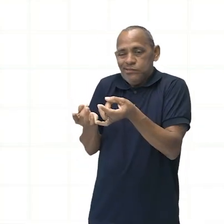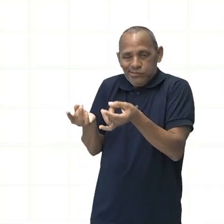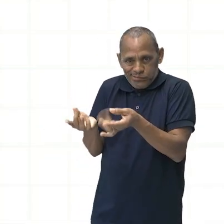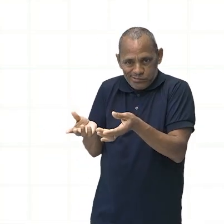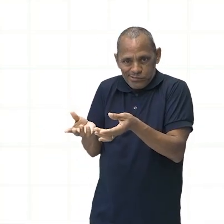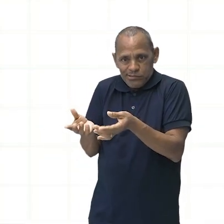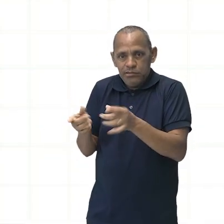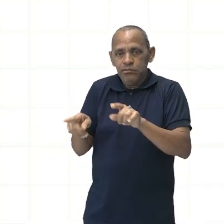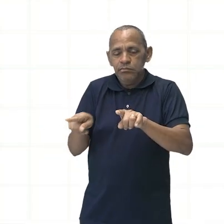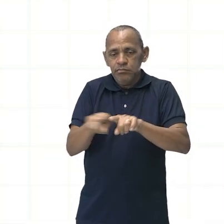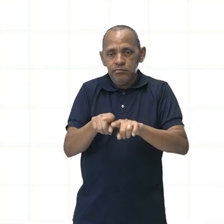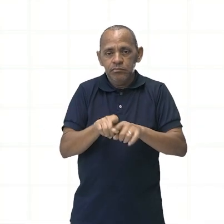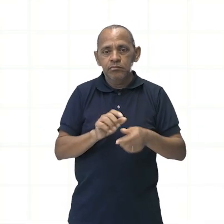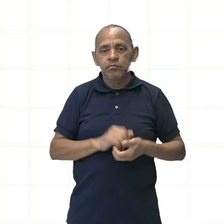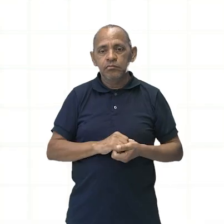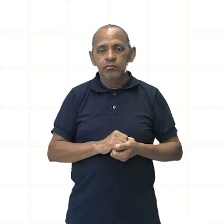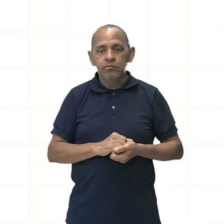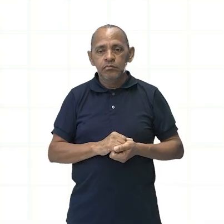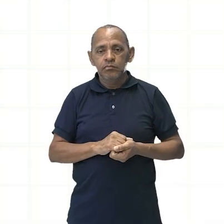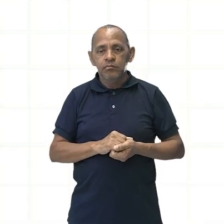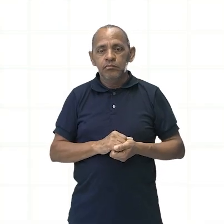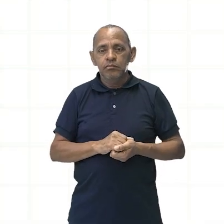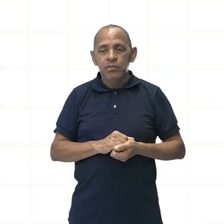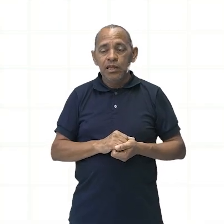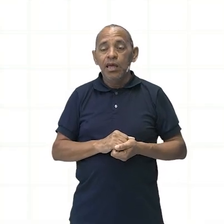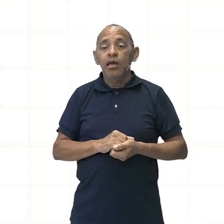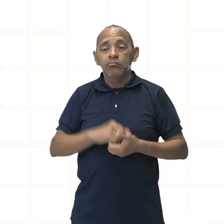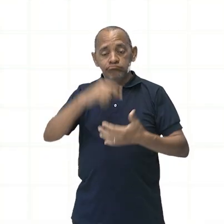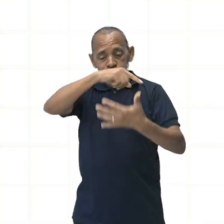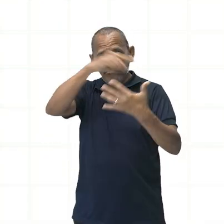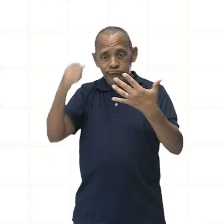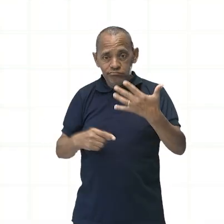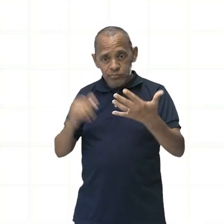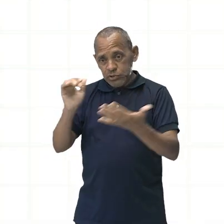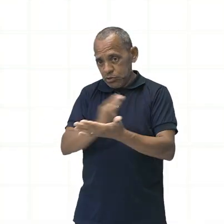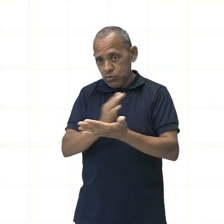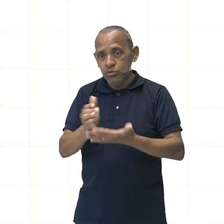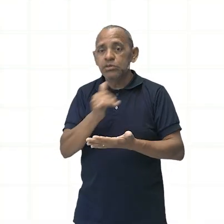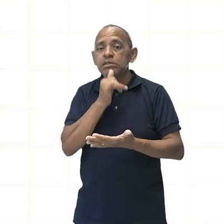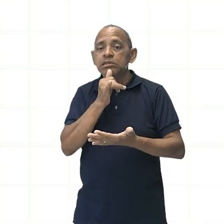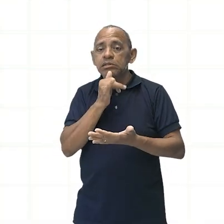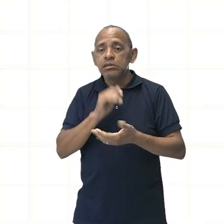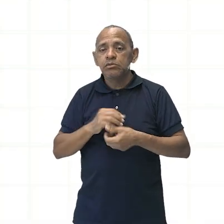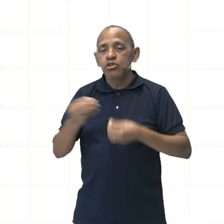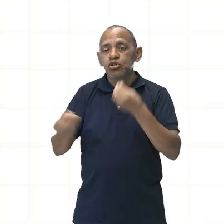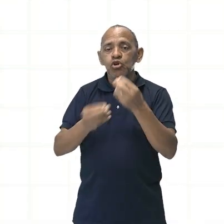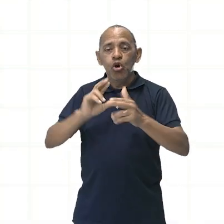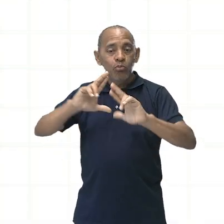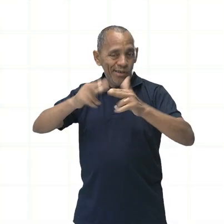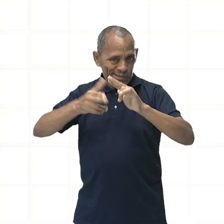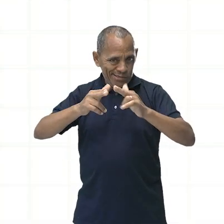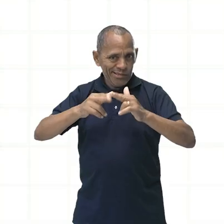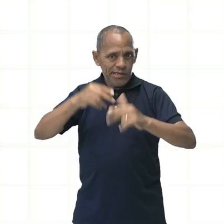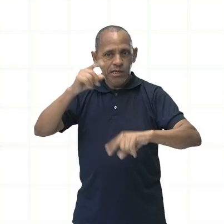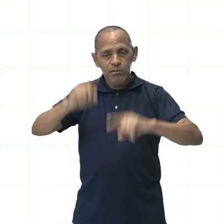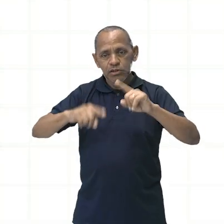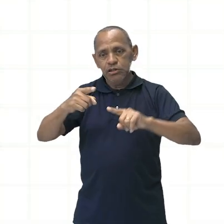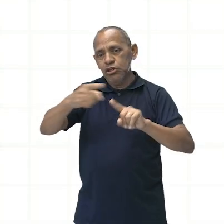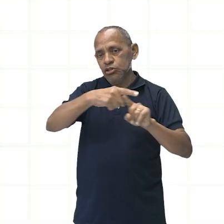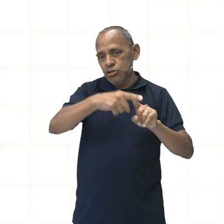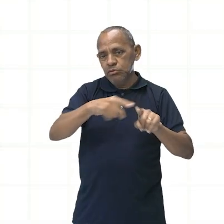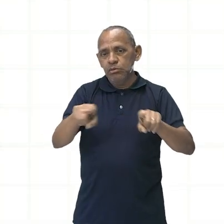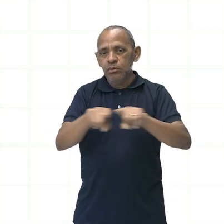estavam ali na sua composição. Então, esses são alguns dos exemplos de como reciclar esses